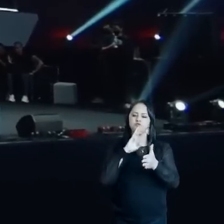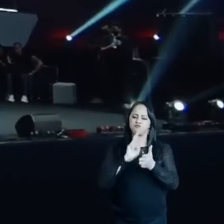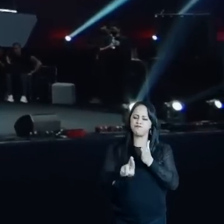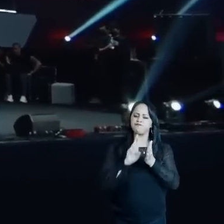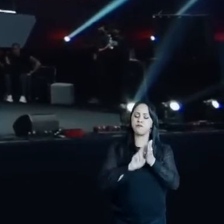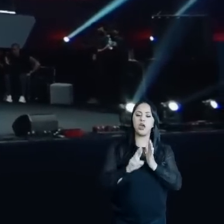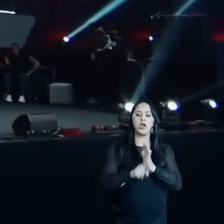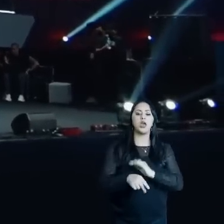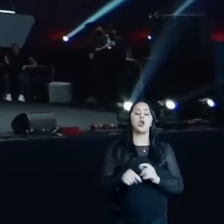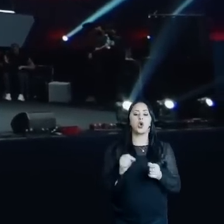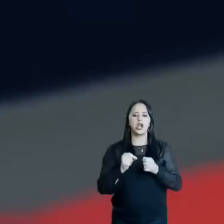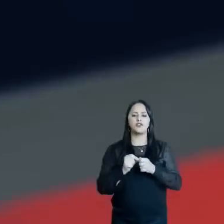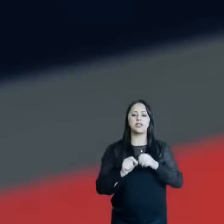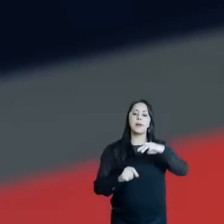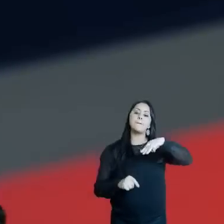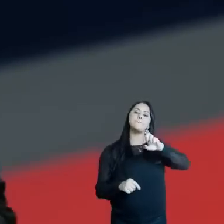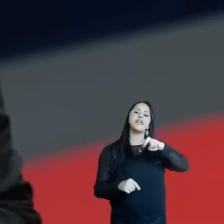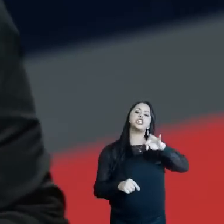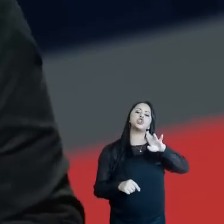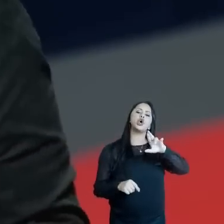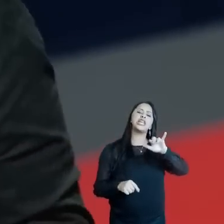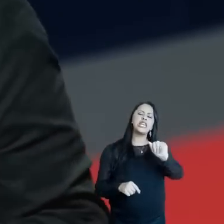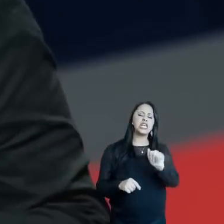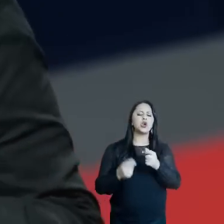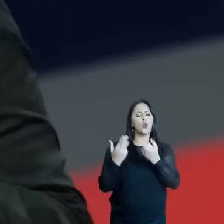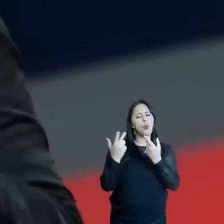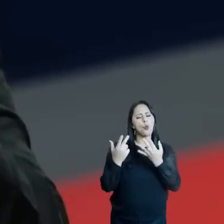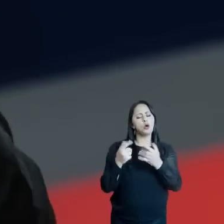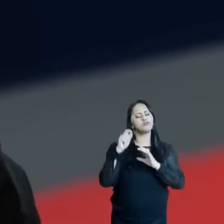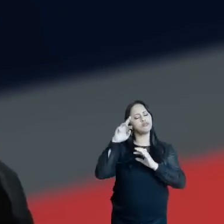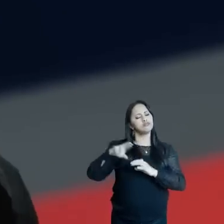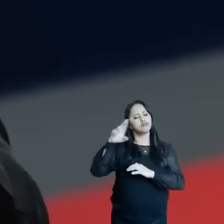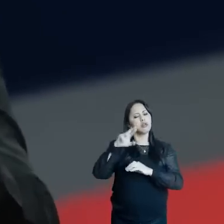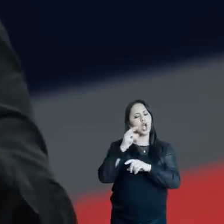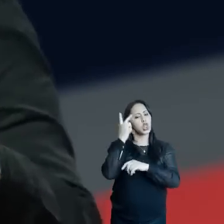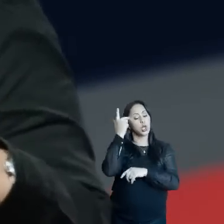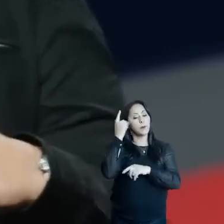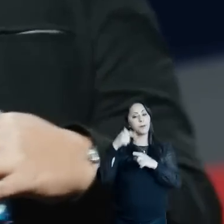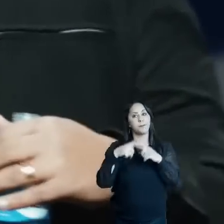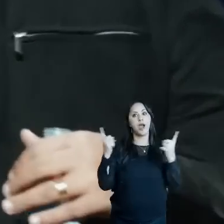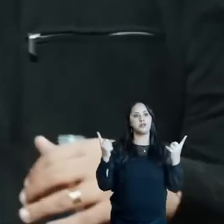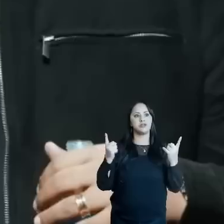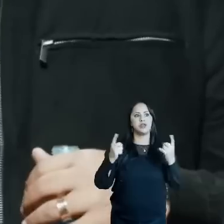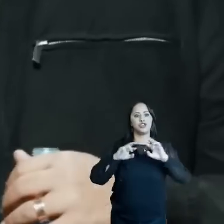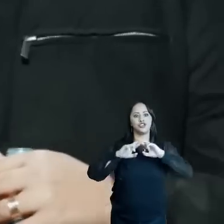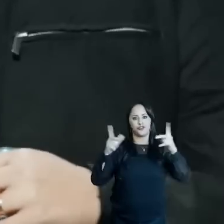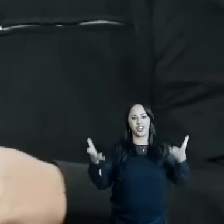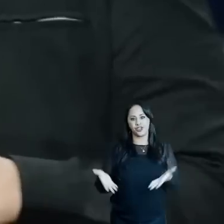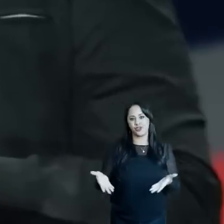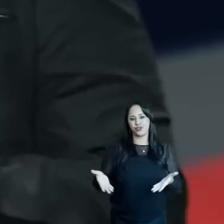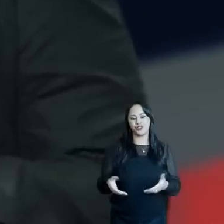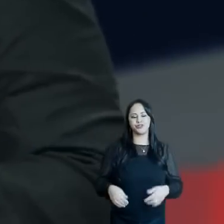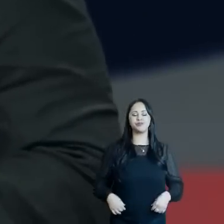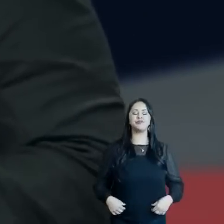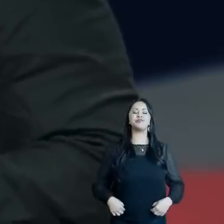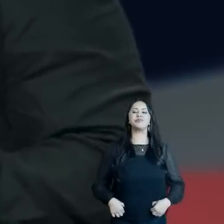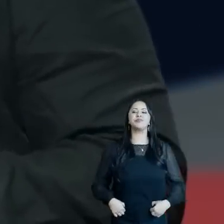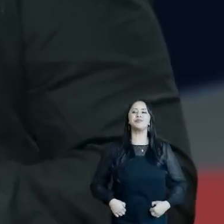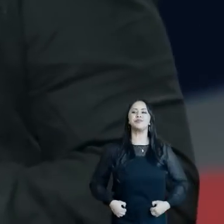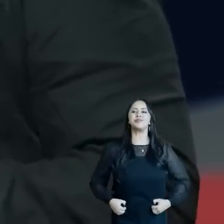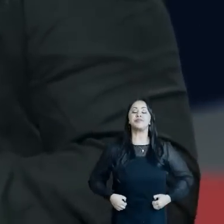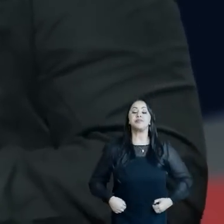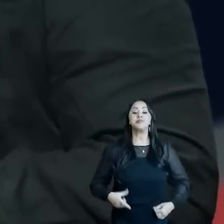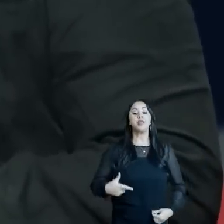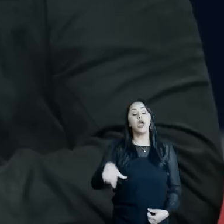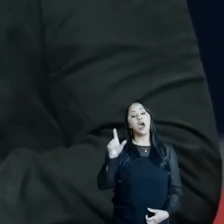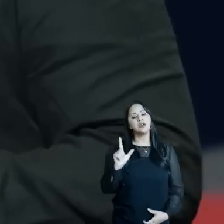vocês como a gente faz nas lives 6 em 1 normal. Quero fazer coisas assim que a gente faz, só que numa magnitude ainda maior. Tá?